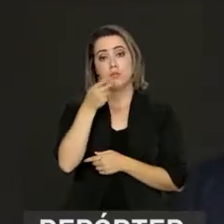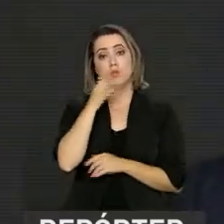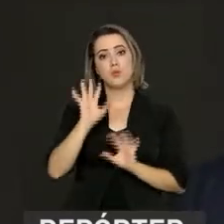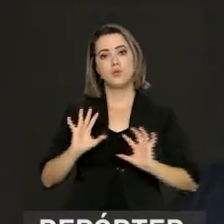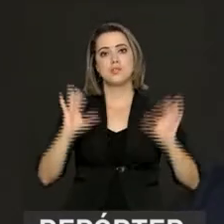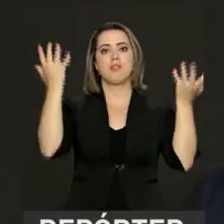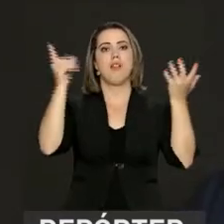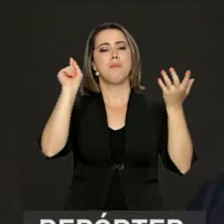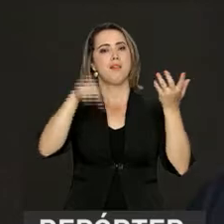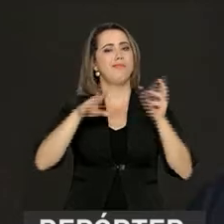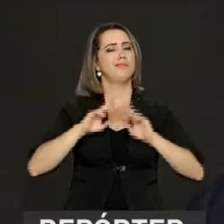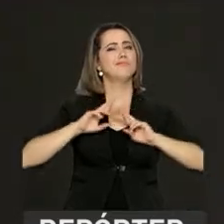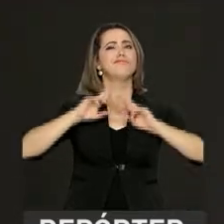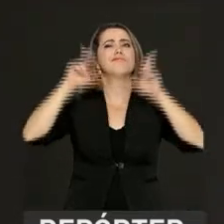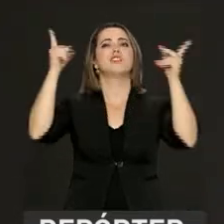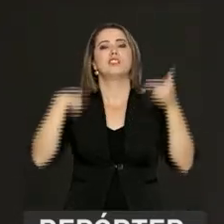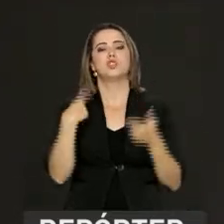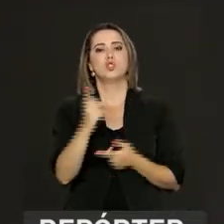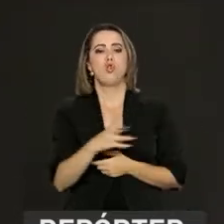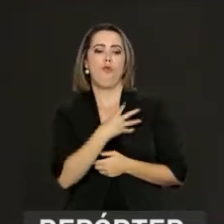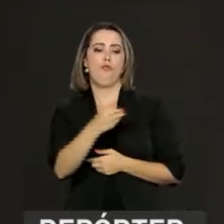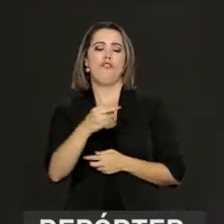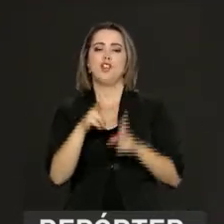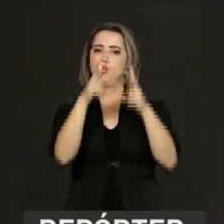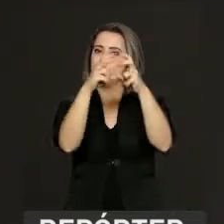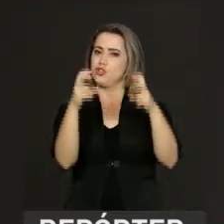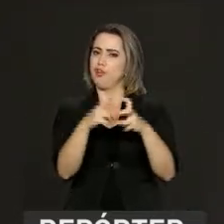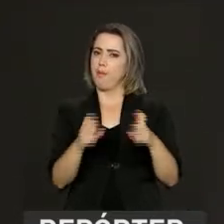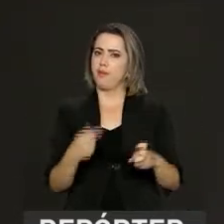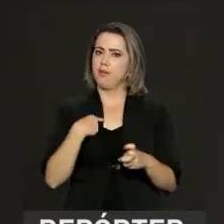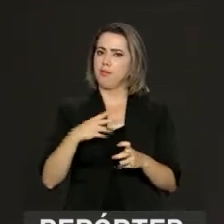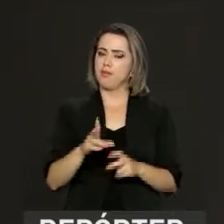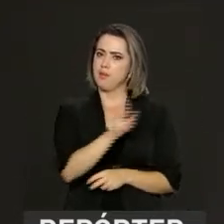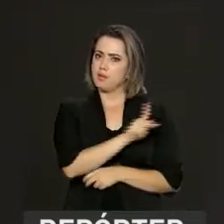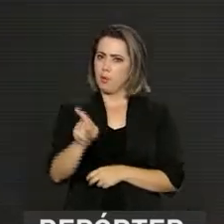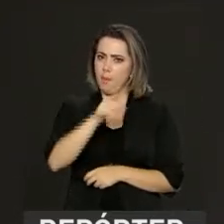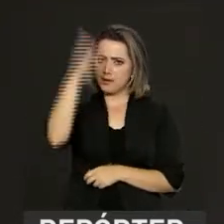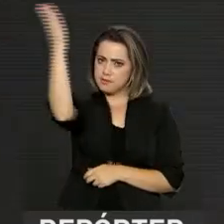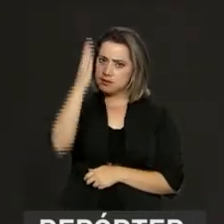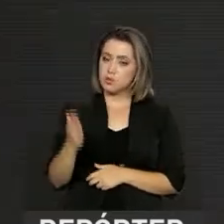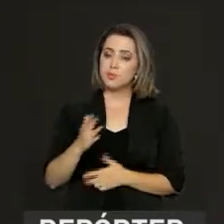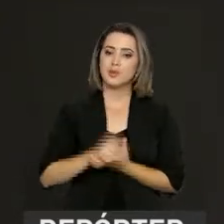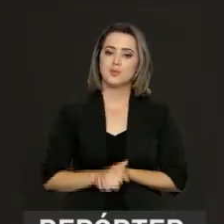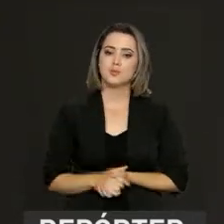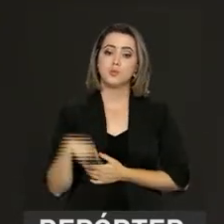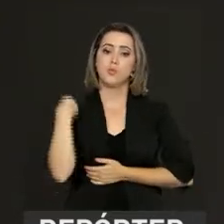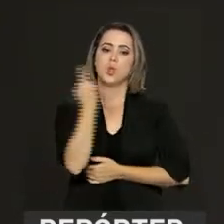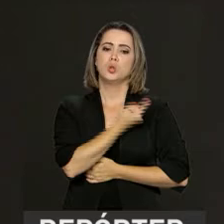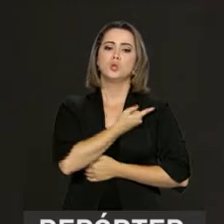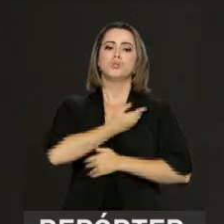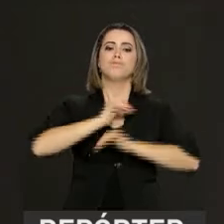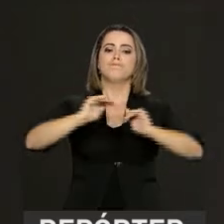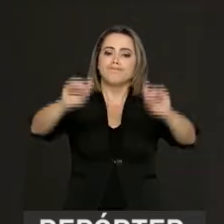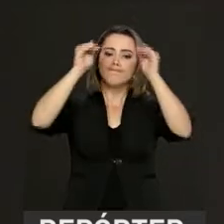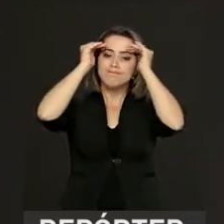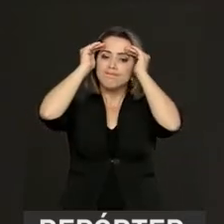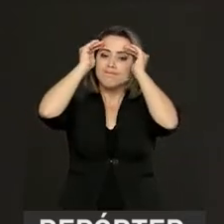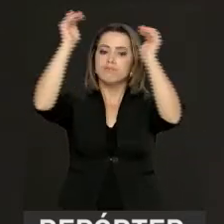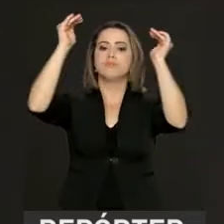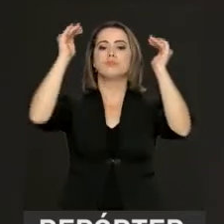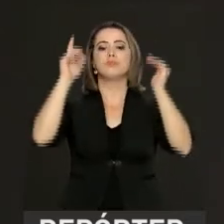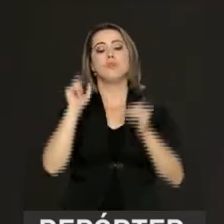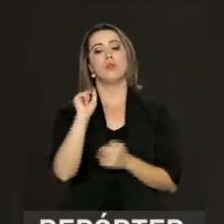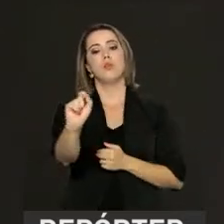era algo maior do que um filho de libanês na presidência da república mas homenageamos celebramos isso sim